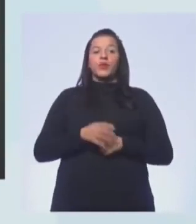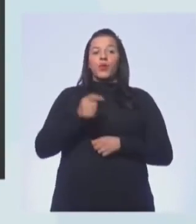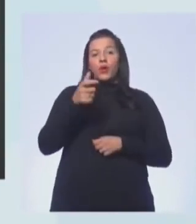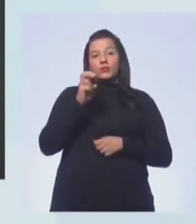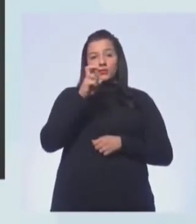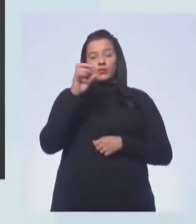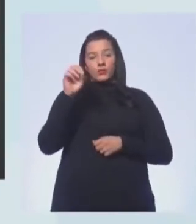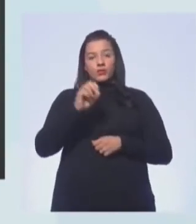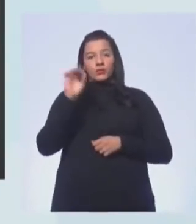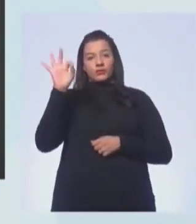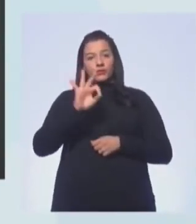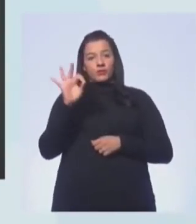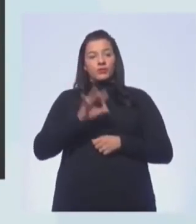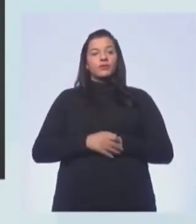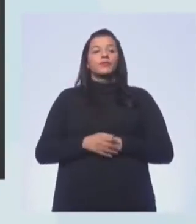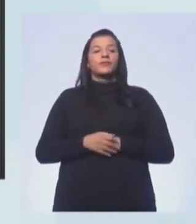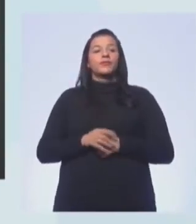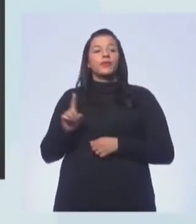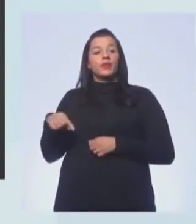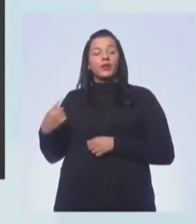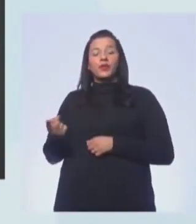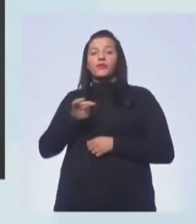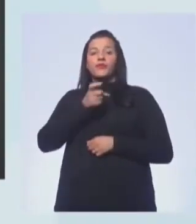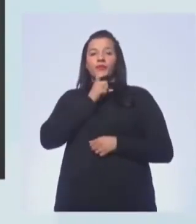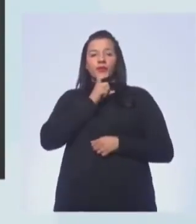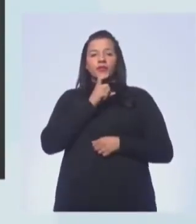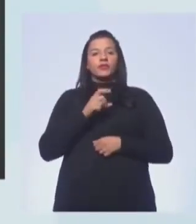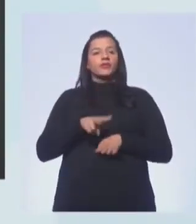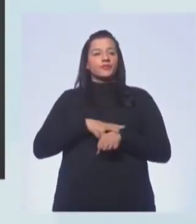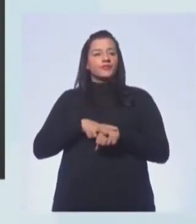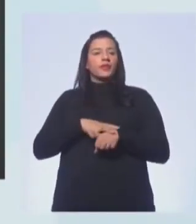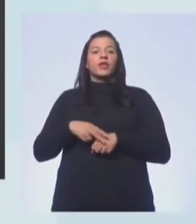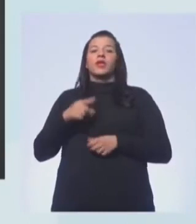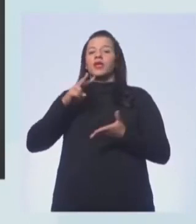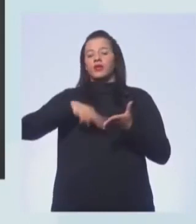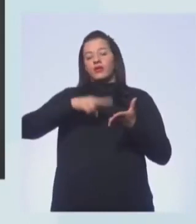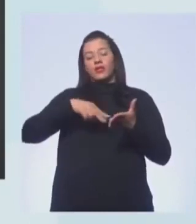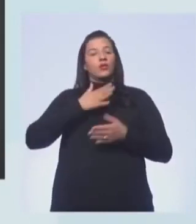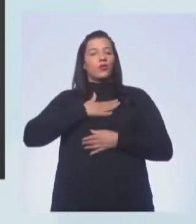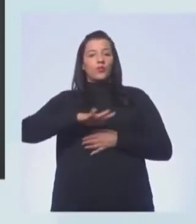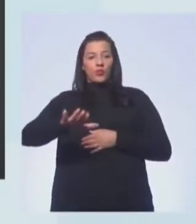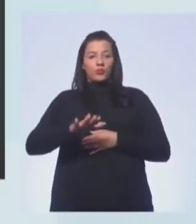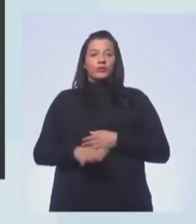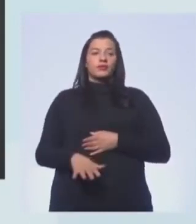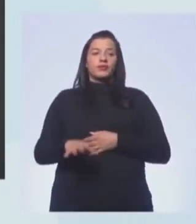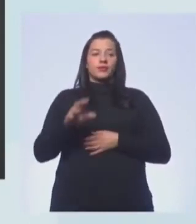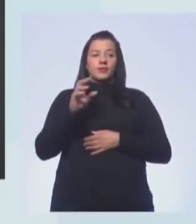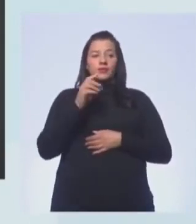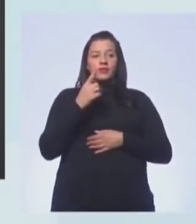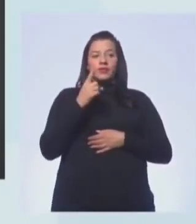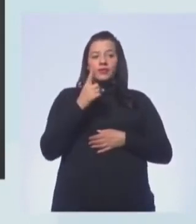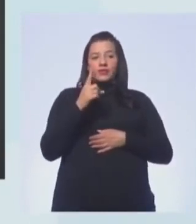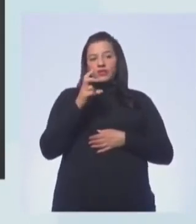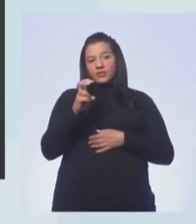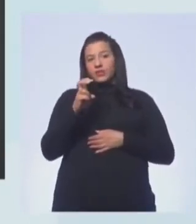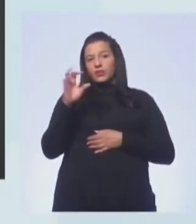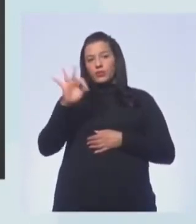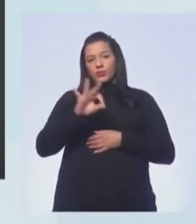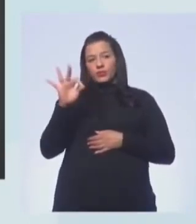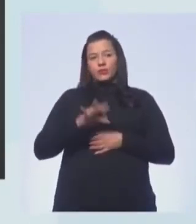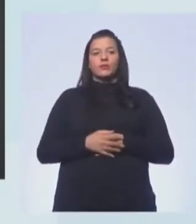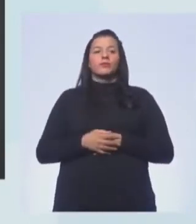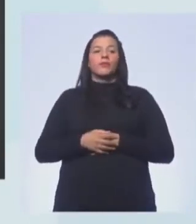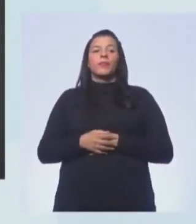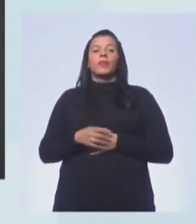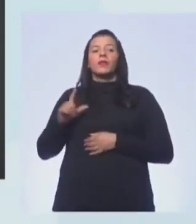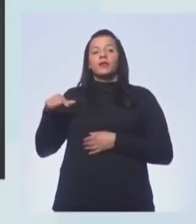50%. E o verde, que seria não gosta de ler, está em 5% ali, como a gente leu agora há pouco. Os não leitores, eles não têm o gostaria